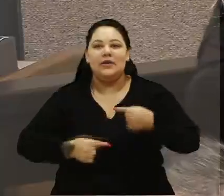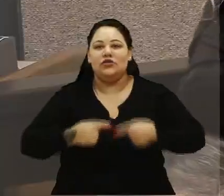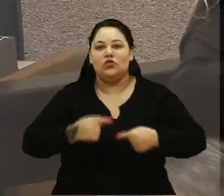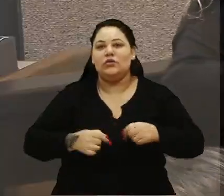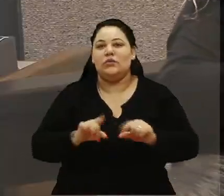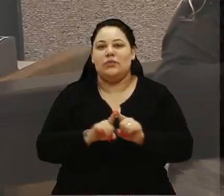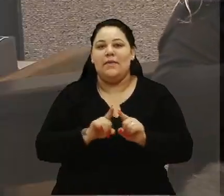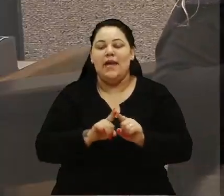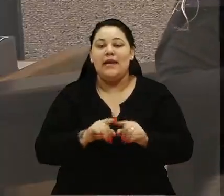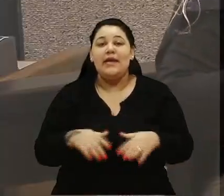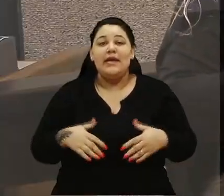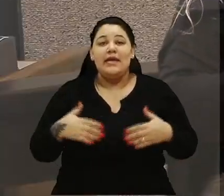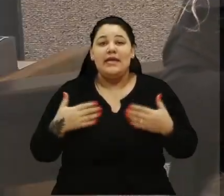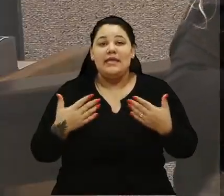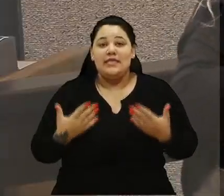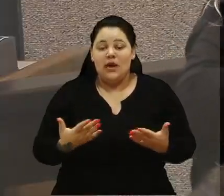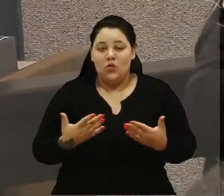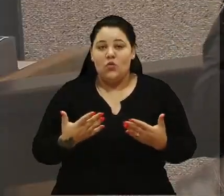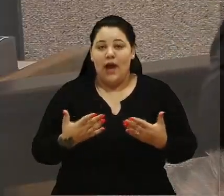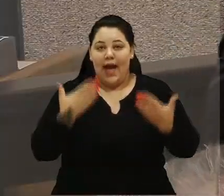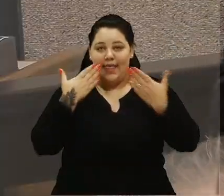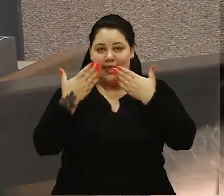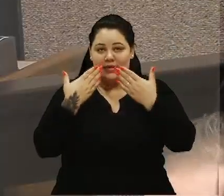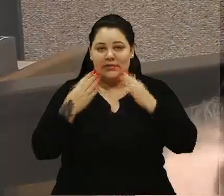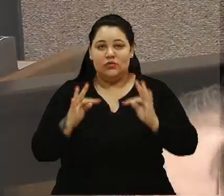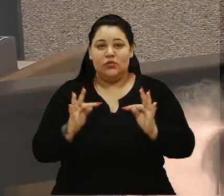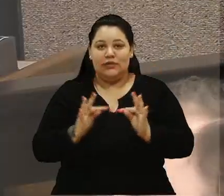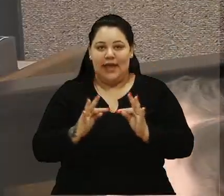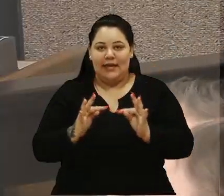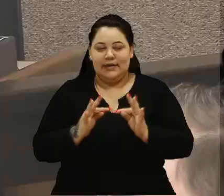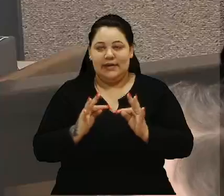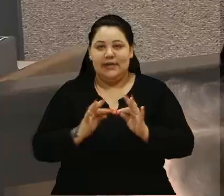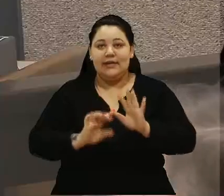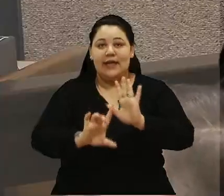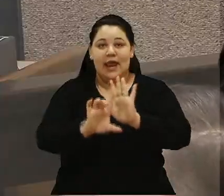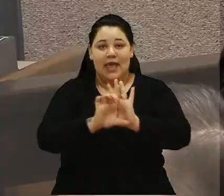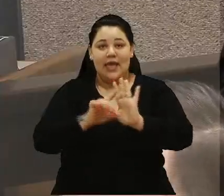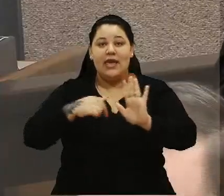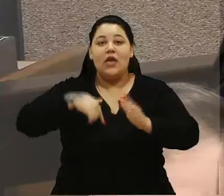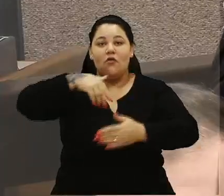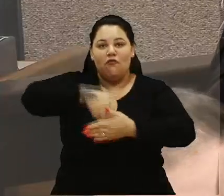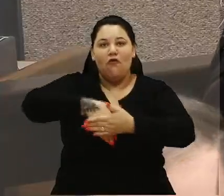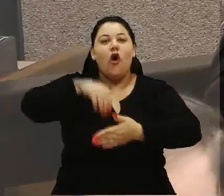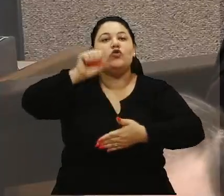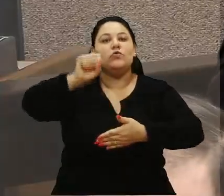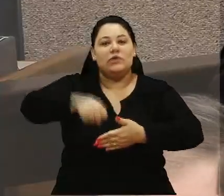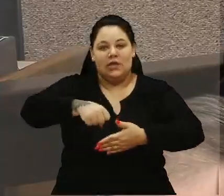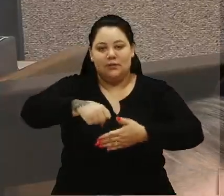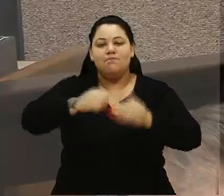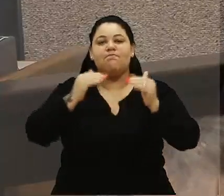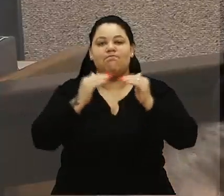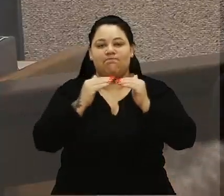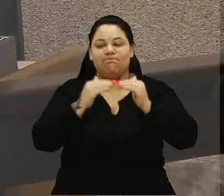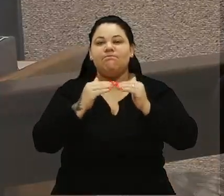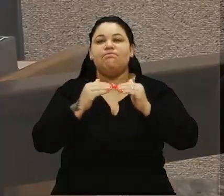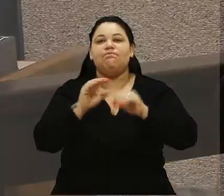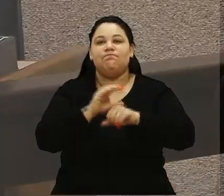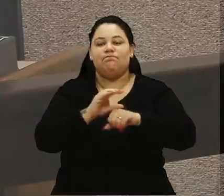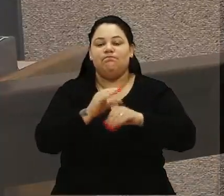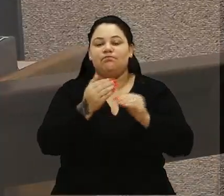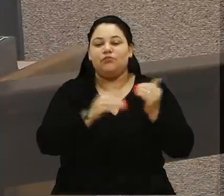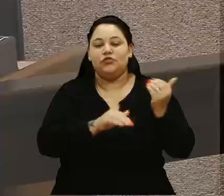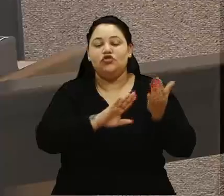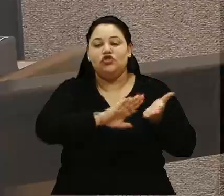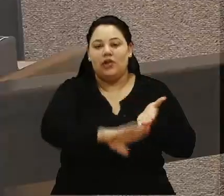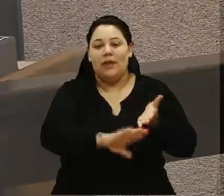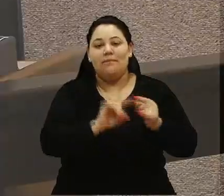Então, pela parte técnica, legislativa, né, eu voto, sim, pelo parecer de inconstitucionalidade, mas deixo bem claro